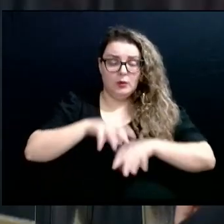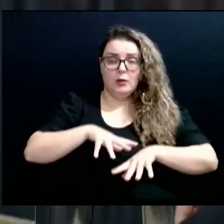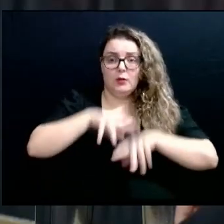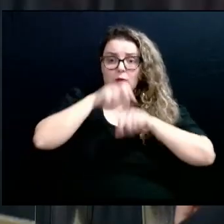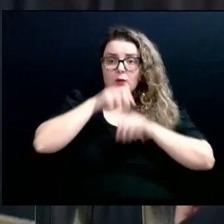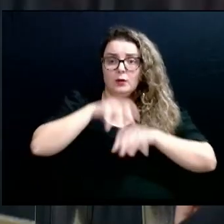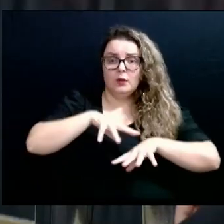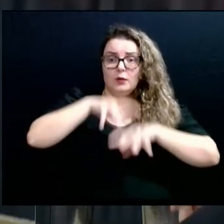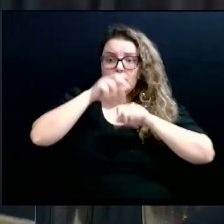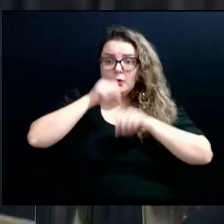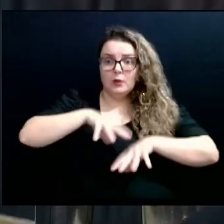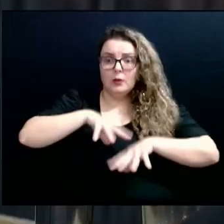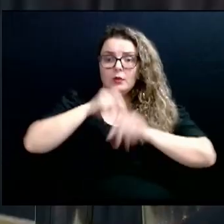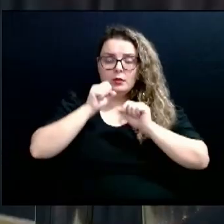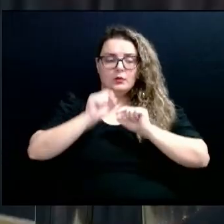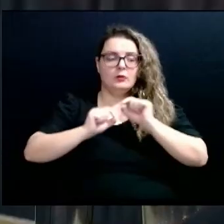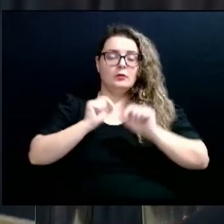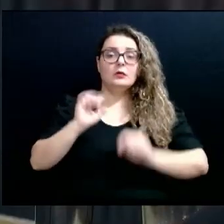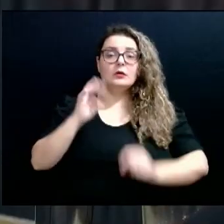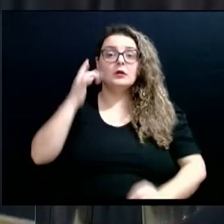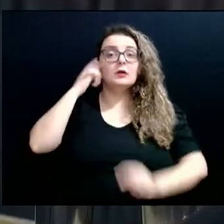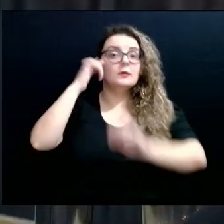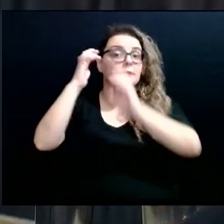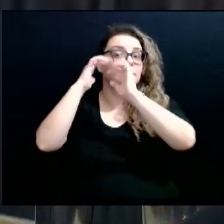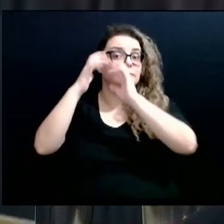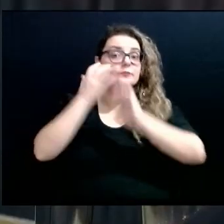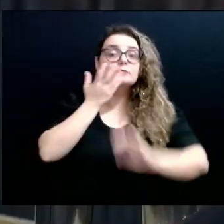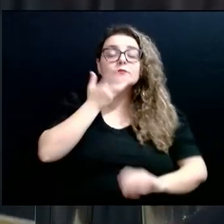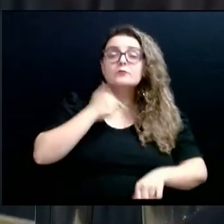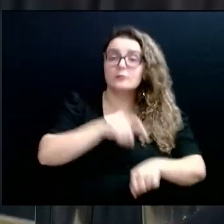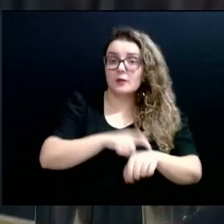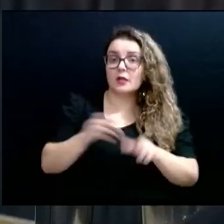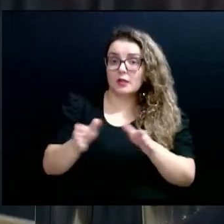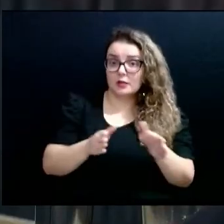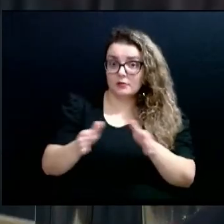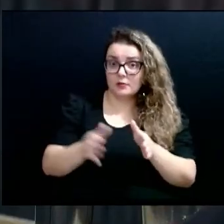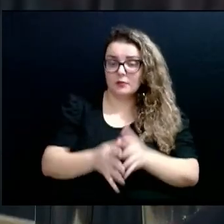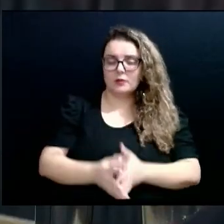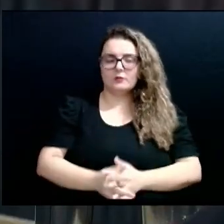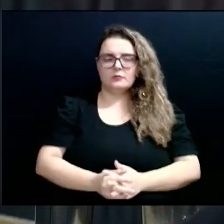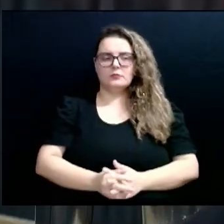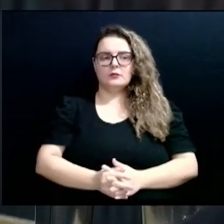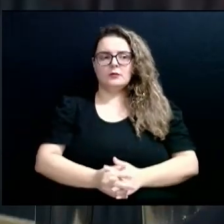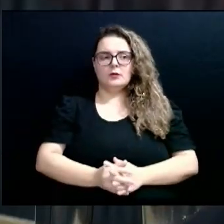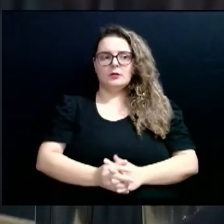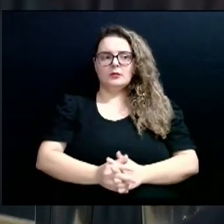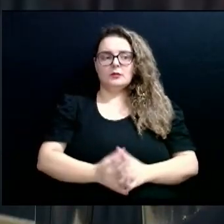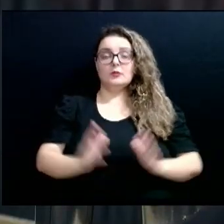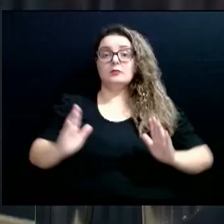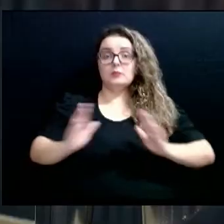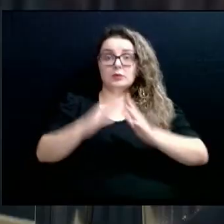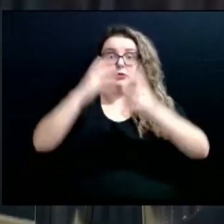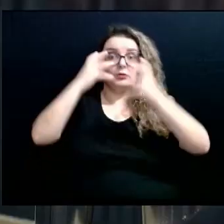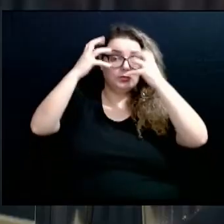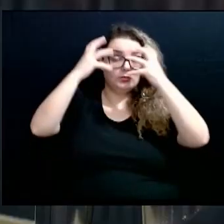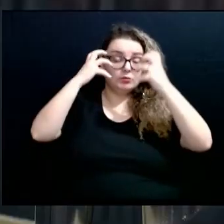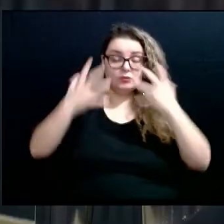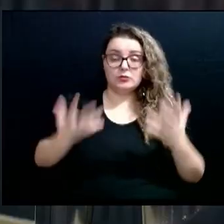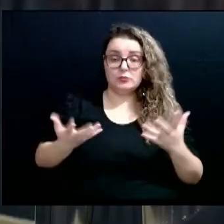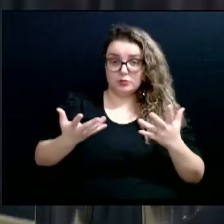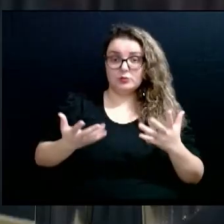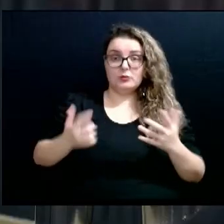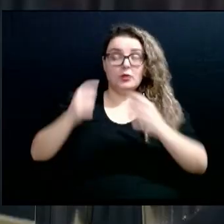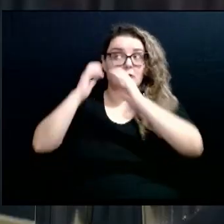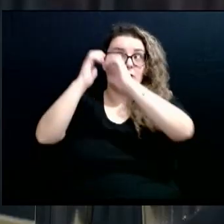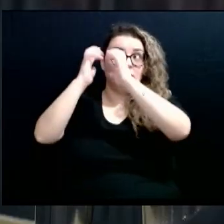que está acontecendo no cérebro dessa criança naquele momento, né? Então, diante de uma situação de estresse, né, o cérebro ele